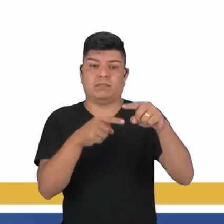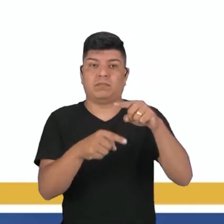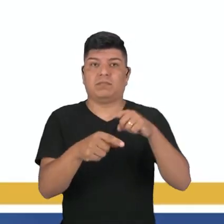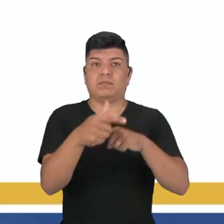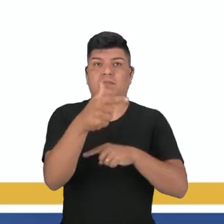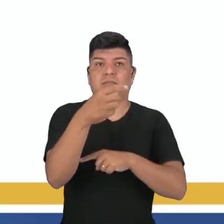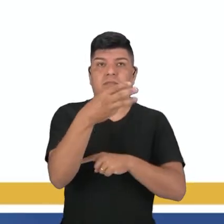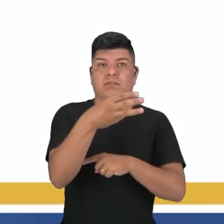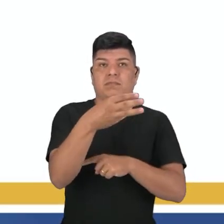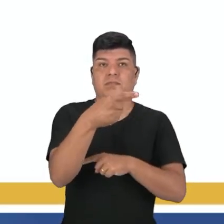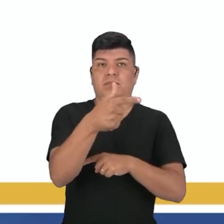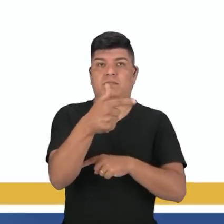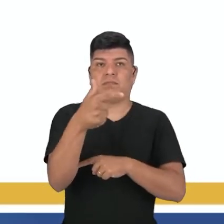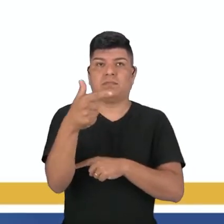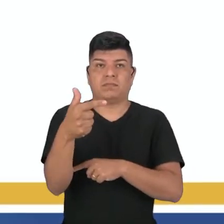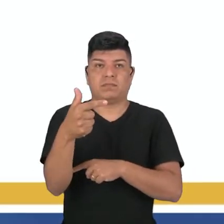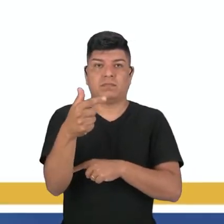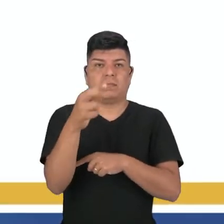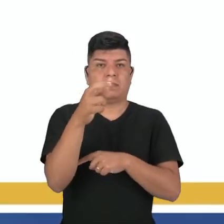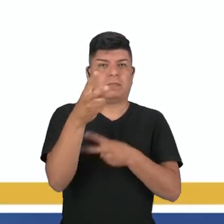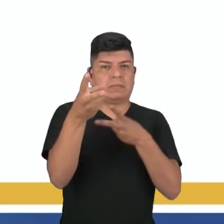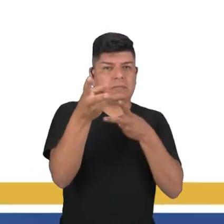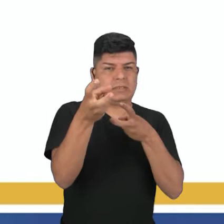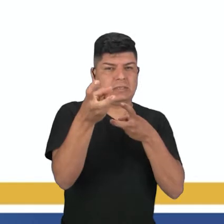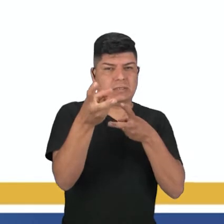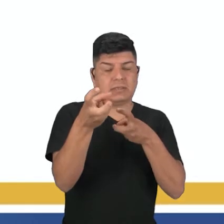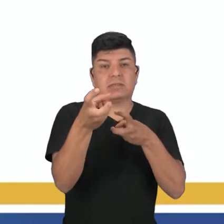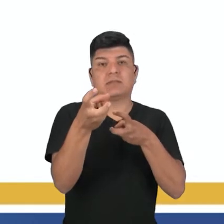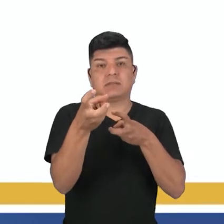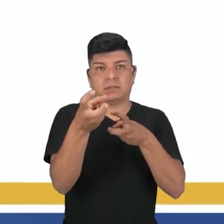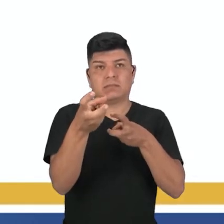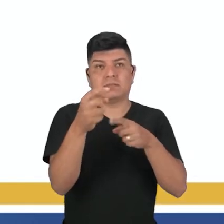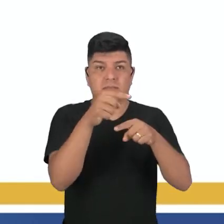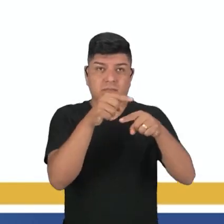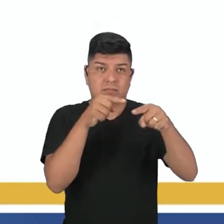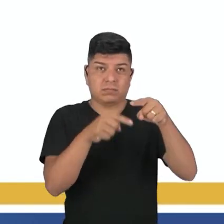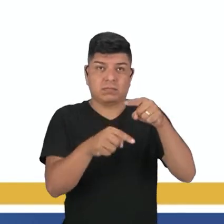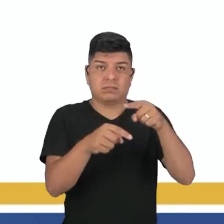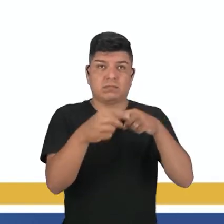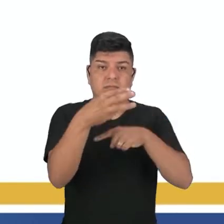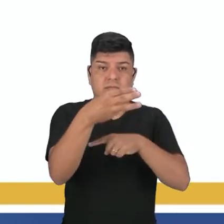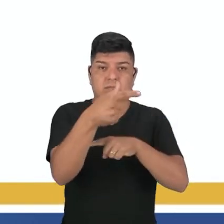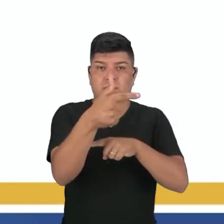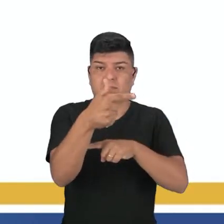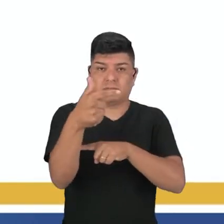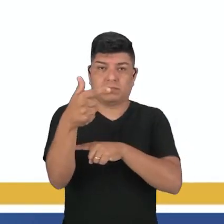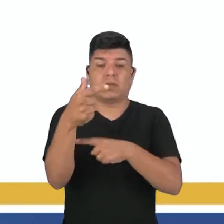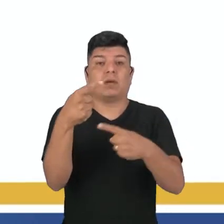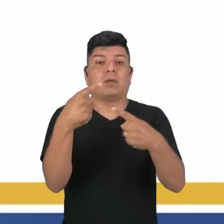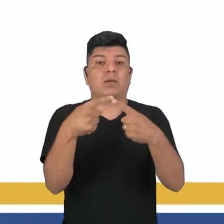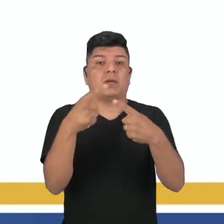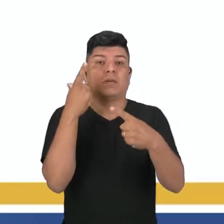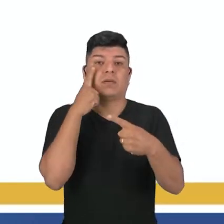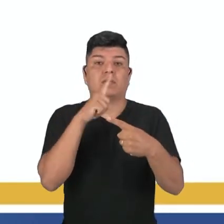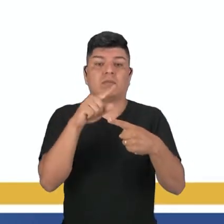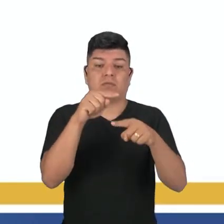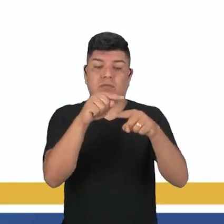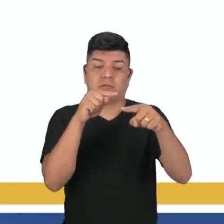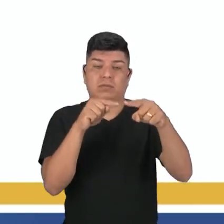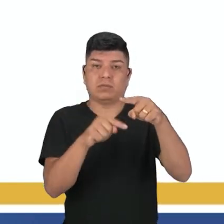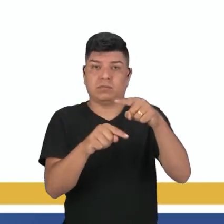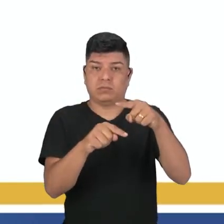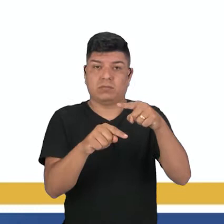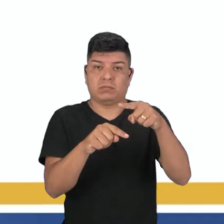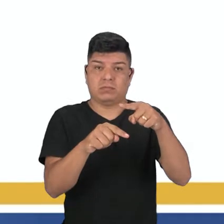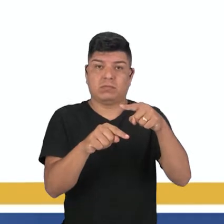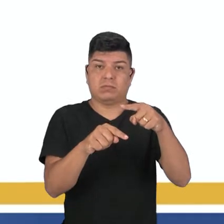de 322. Percebam, ele é divisor de 322 porque ele conseguiu dividir, ele repartir